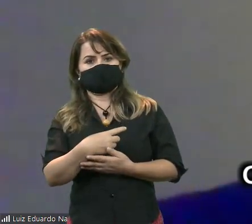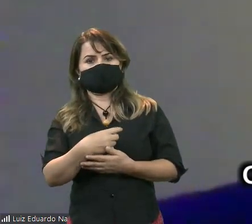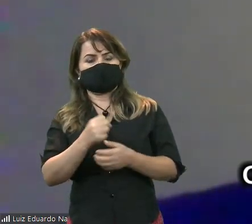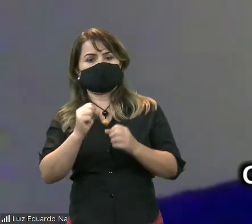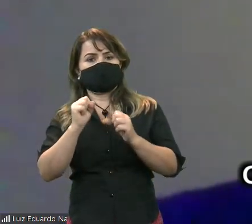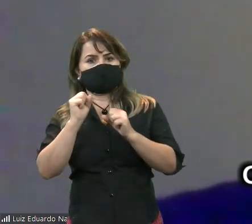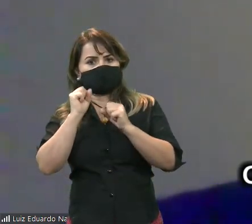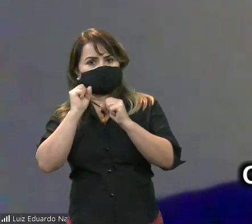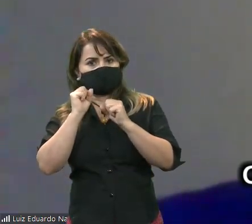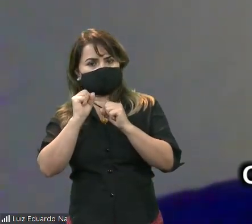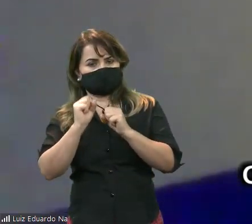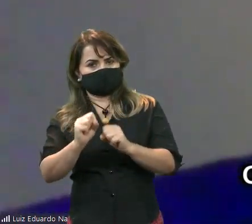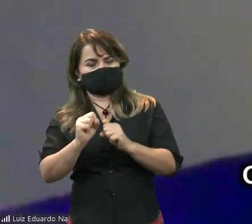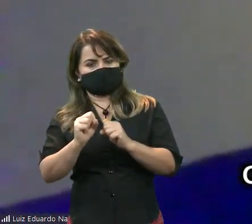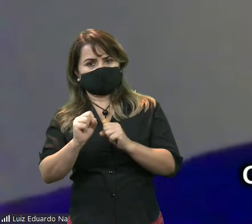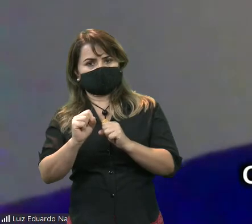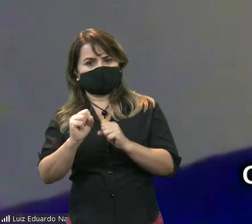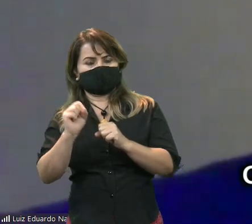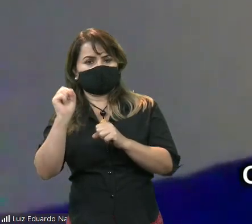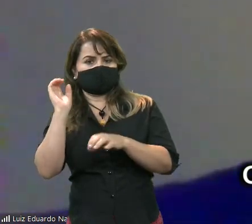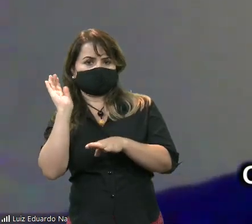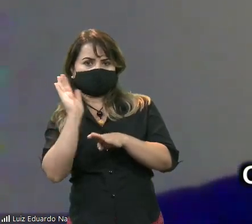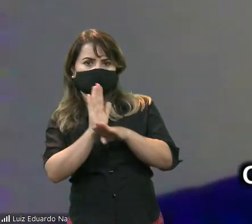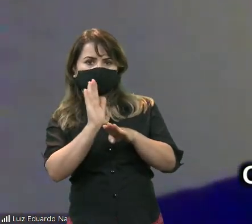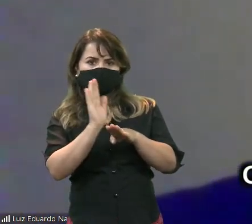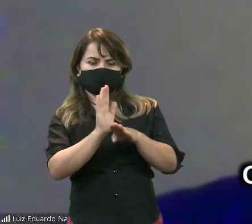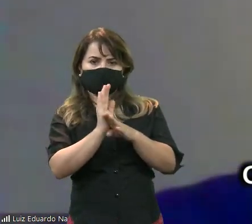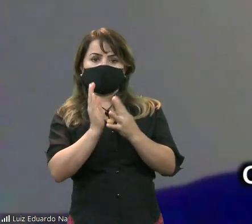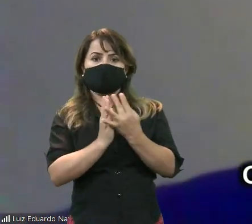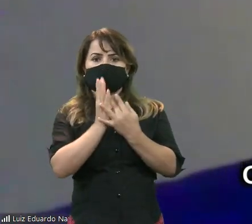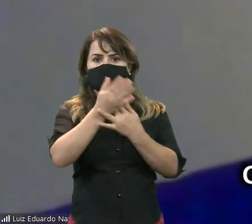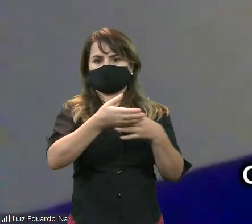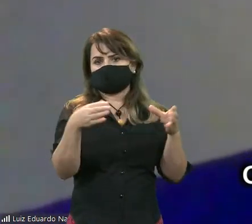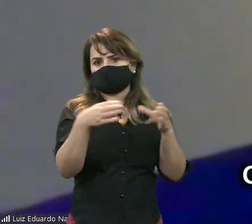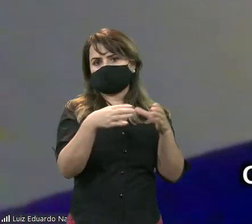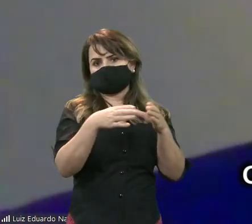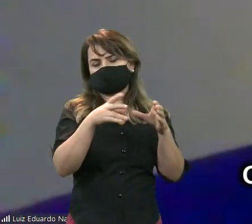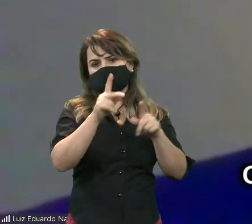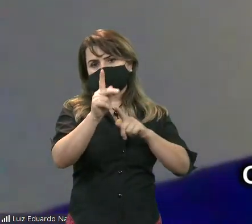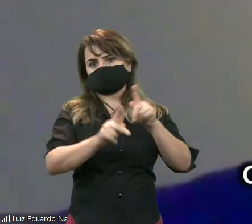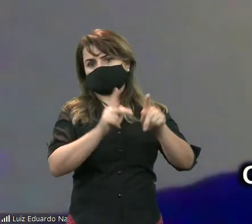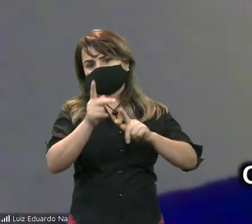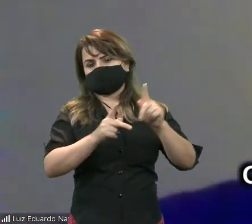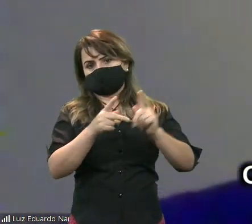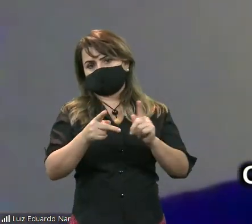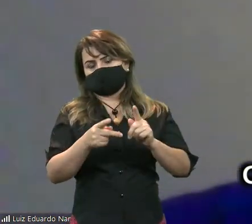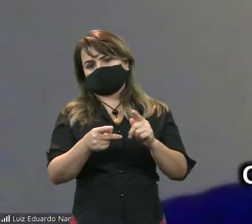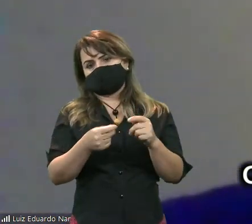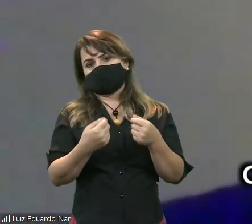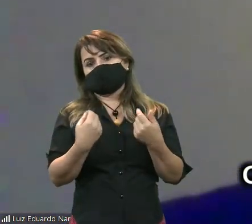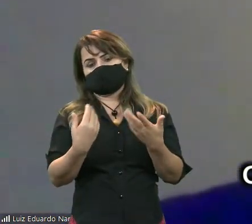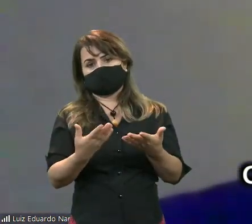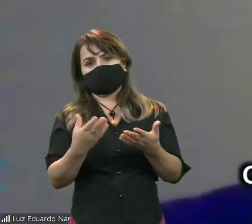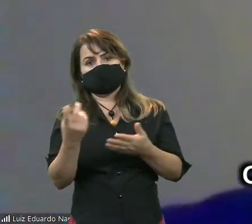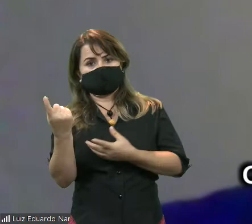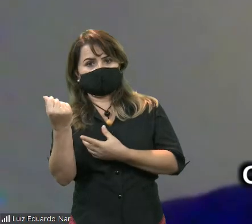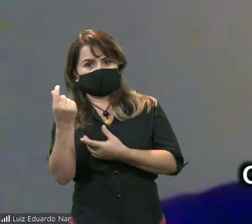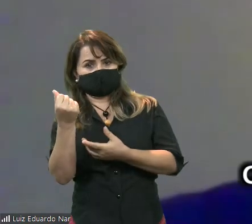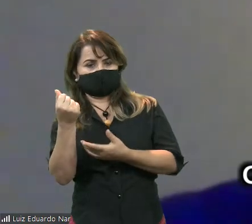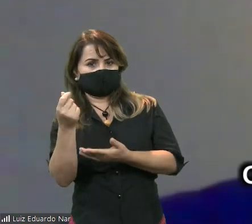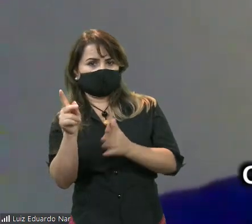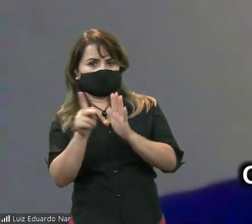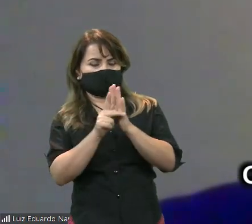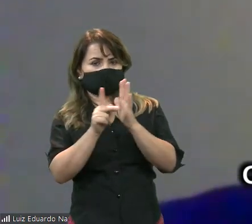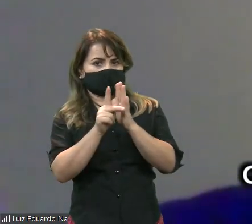oferecer, através desse pessoal ou com o emprego dos recursos, que não são significativos, mas que são